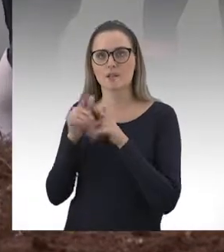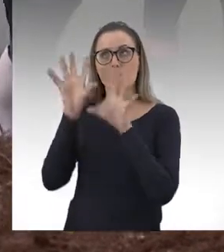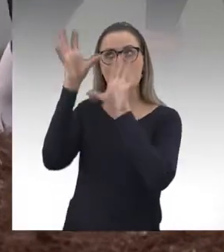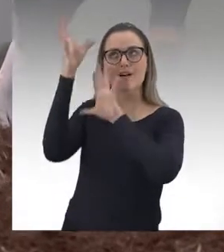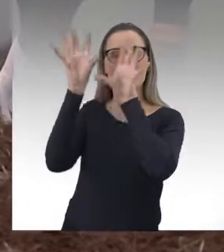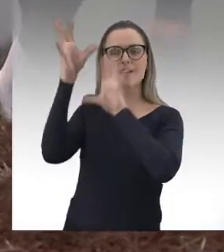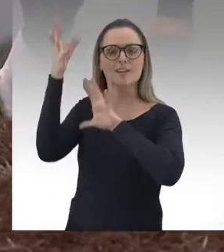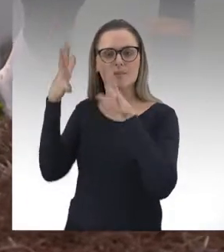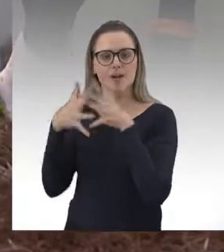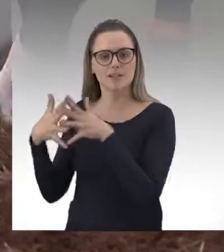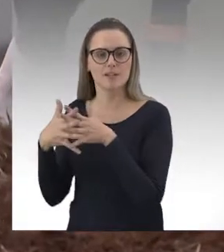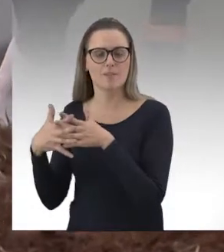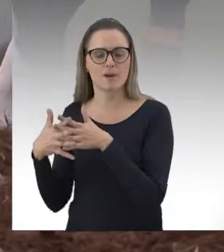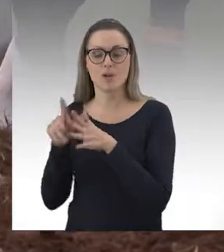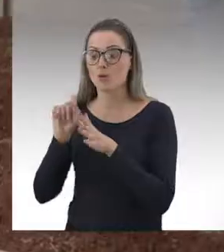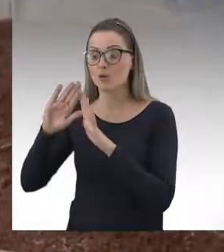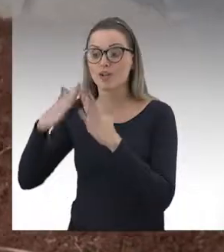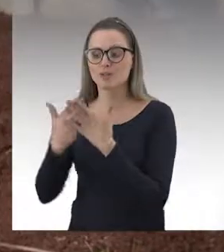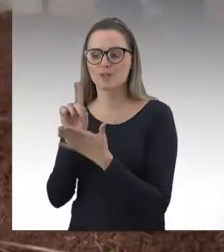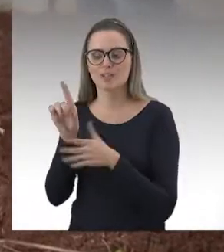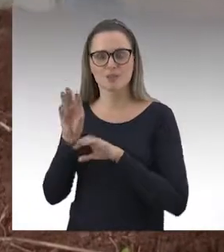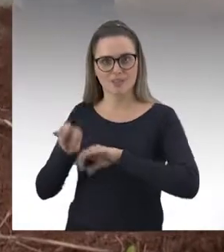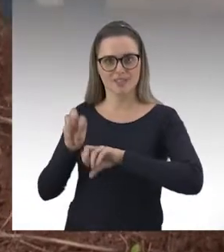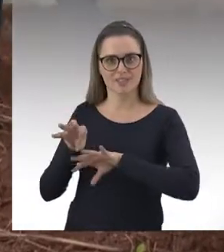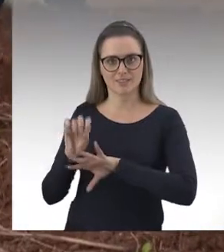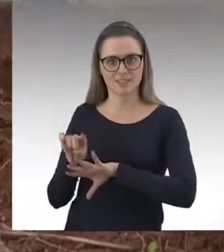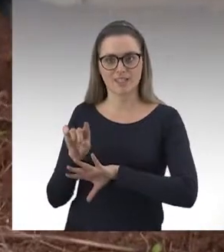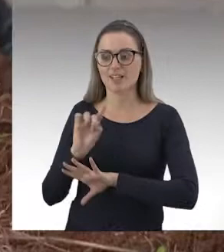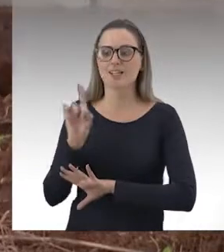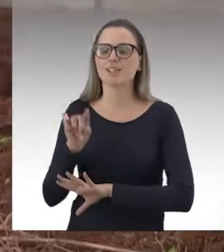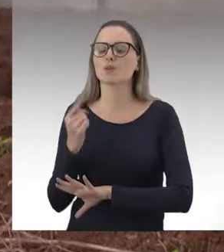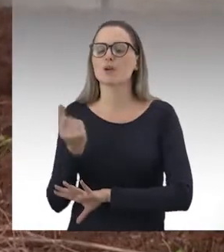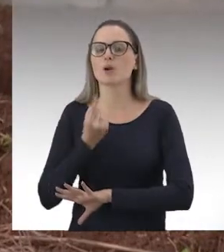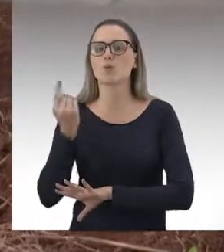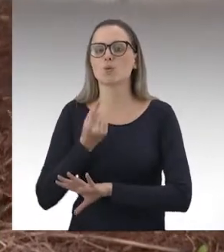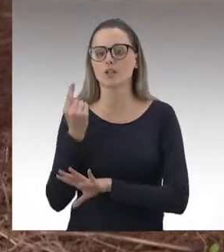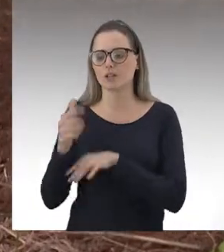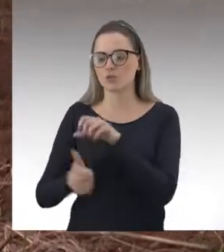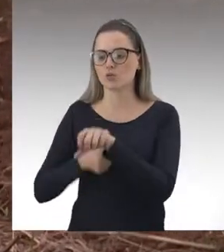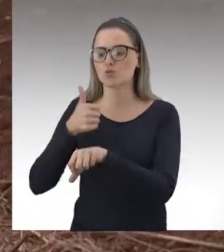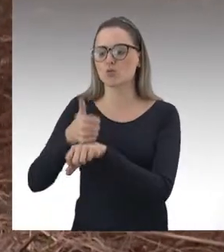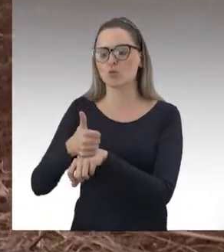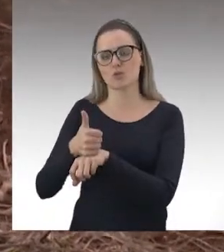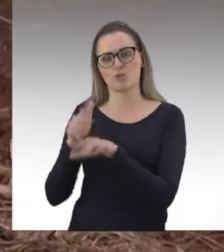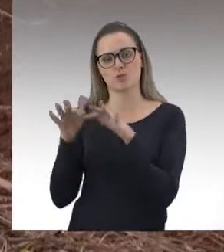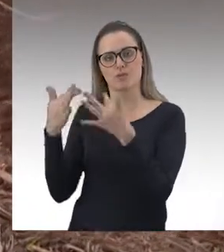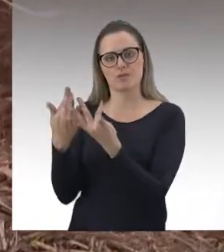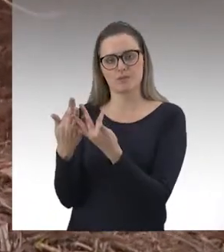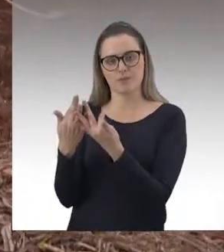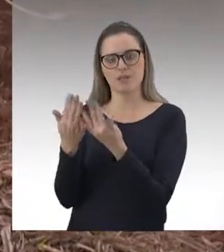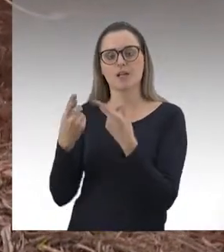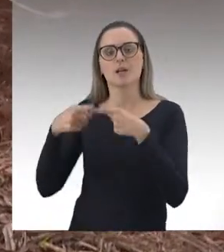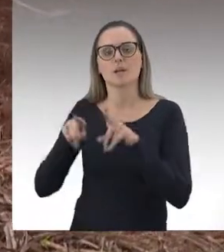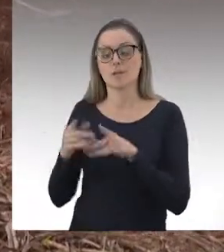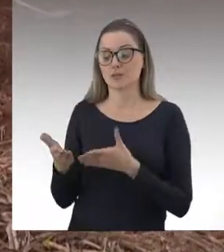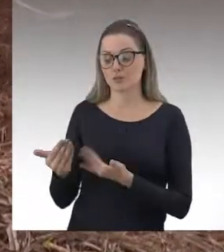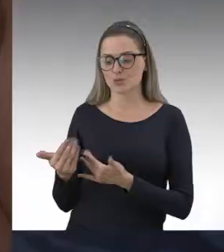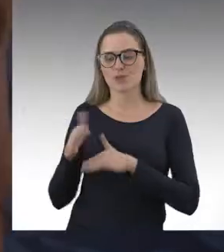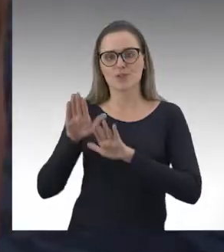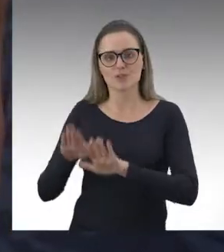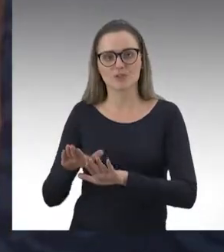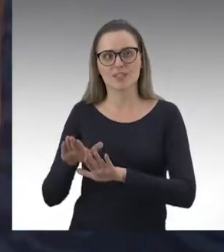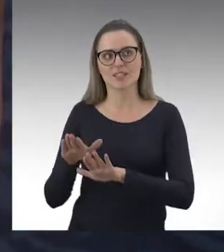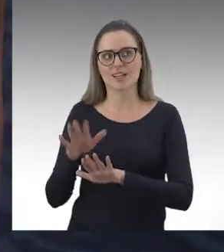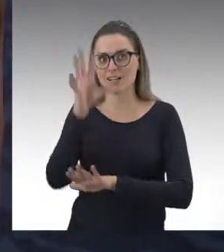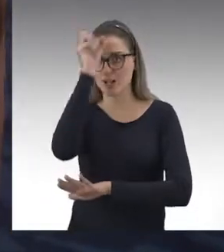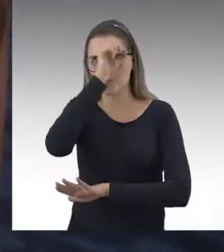Porque a escola não forma e não trabalha na perspectiva única de sucessão e permanência no campo. O jovem aqui é formado no